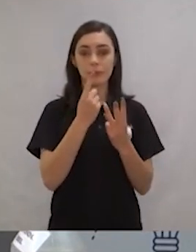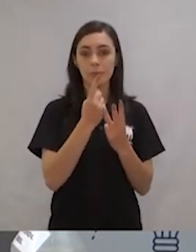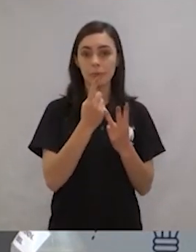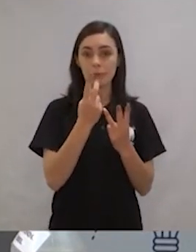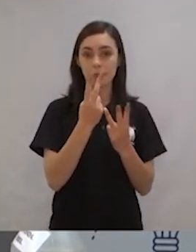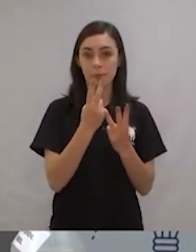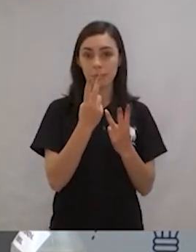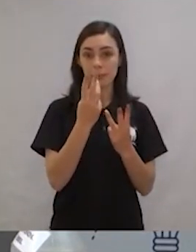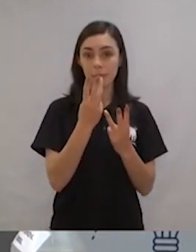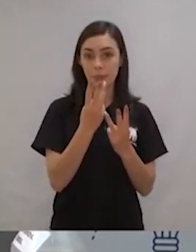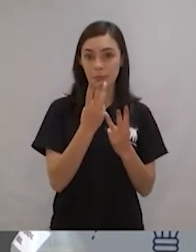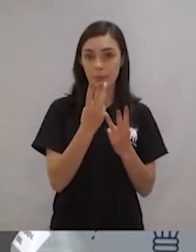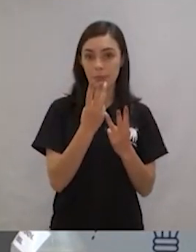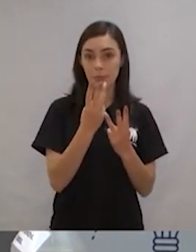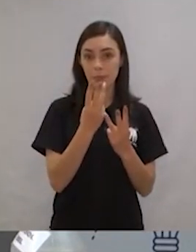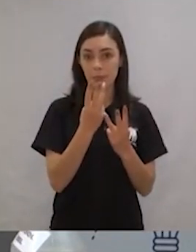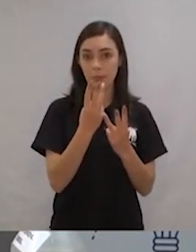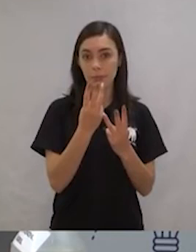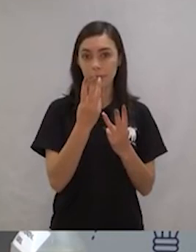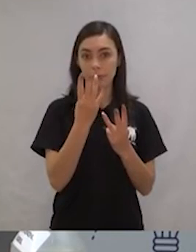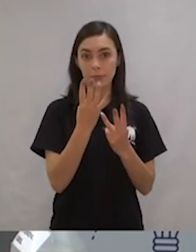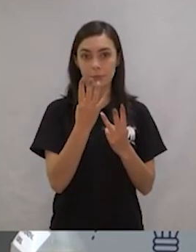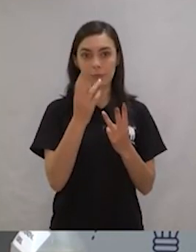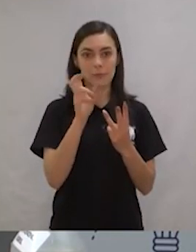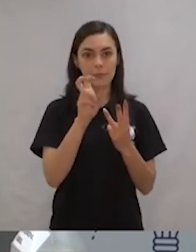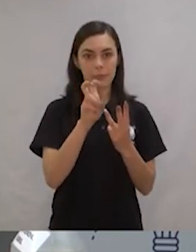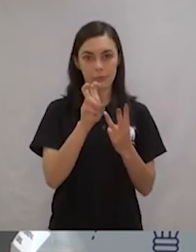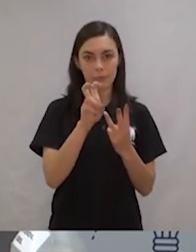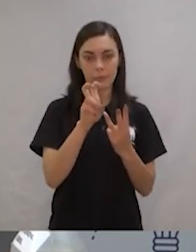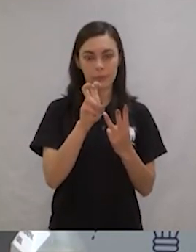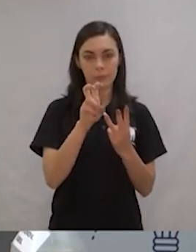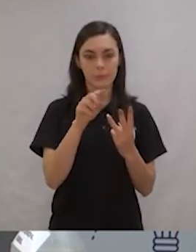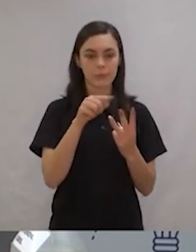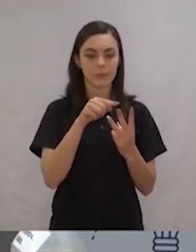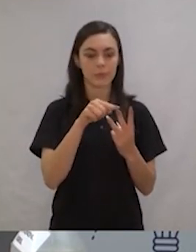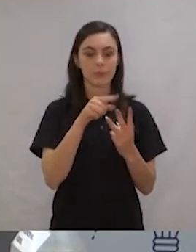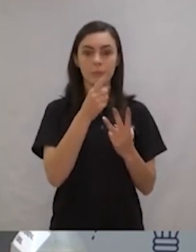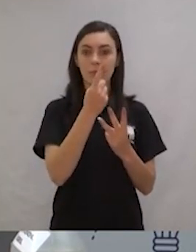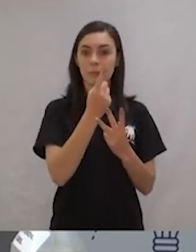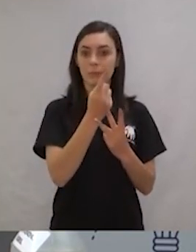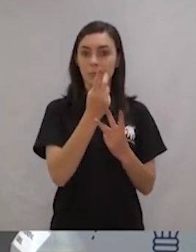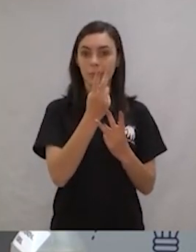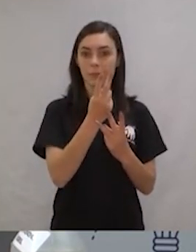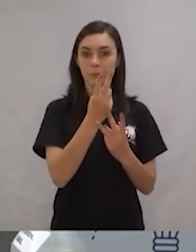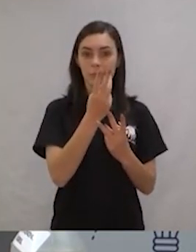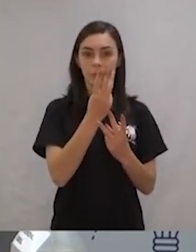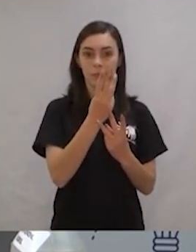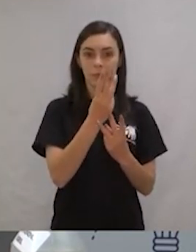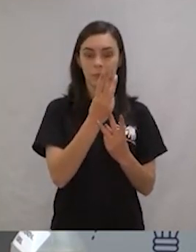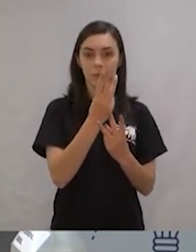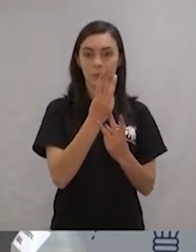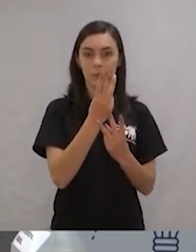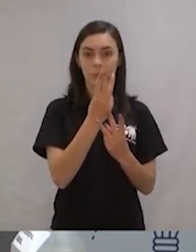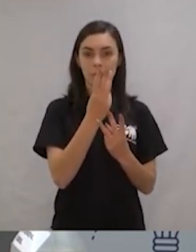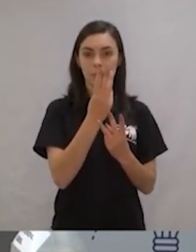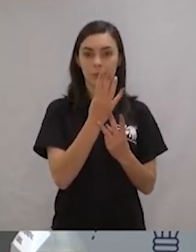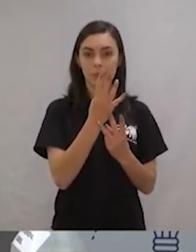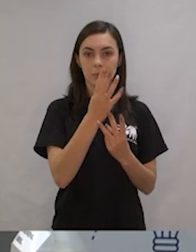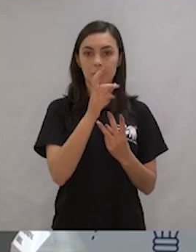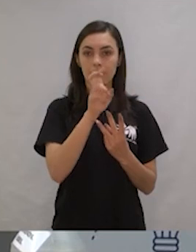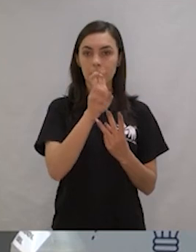1, 2, 3, 4, 5. 1, 2,